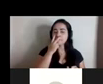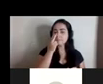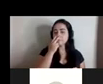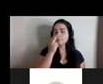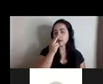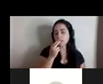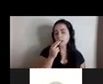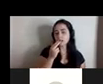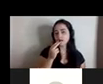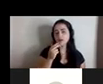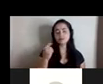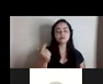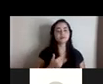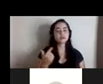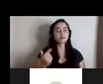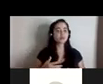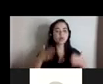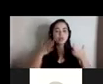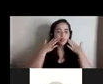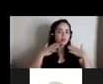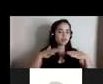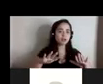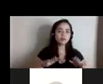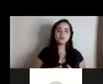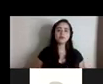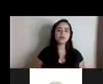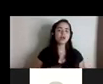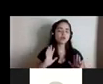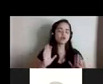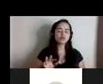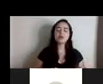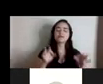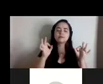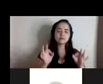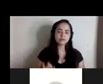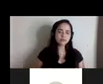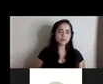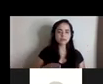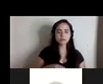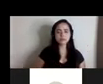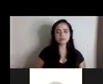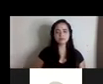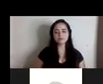gente natural, dado, já objetivo.